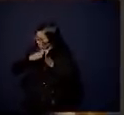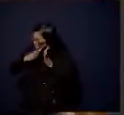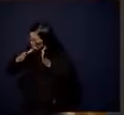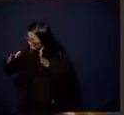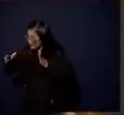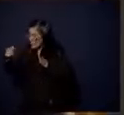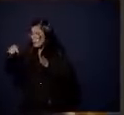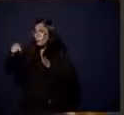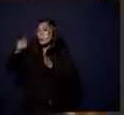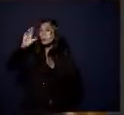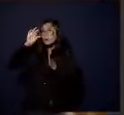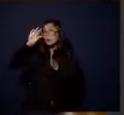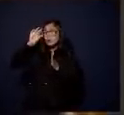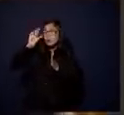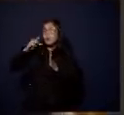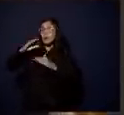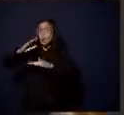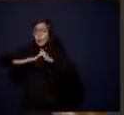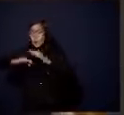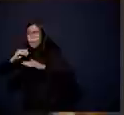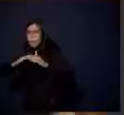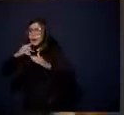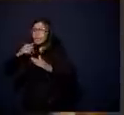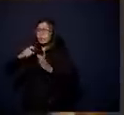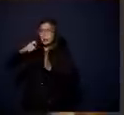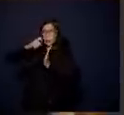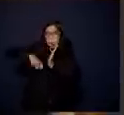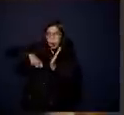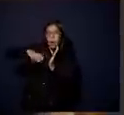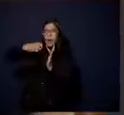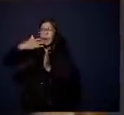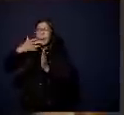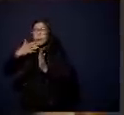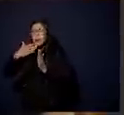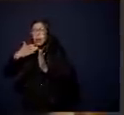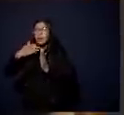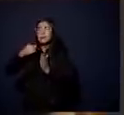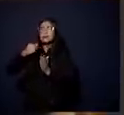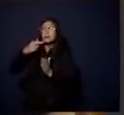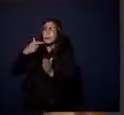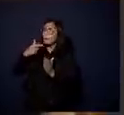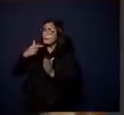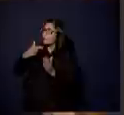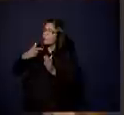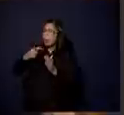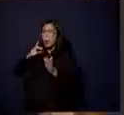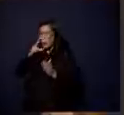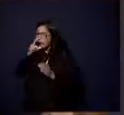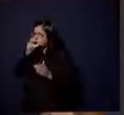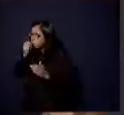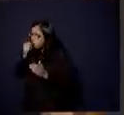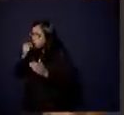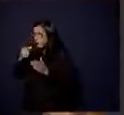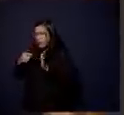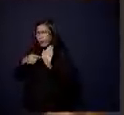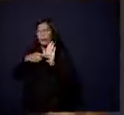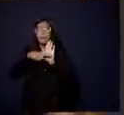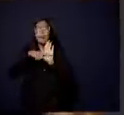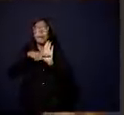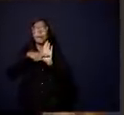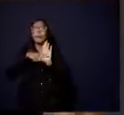o efeito sobre a produtividade sobre a taxa de investimento importante sobre o crescimento é muito forte e muito negativo